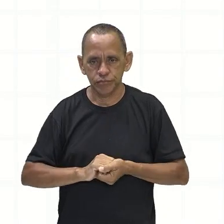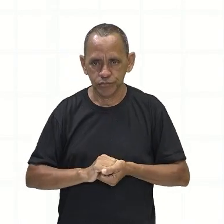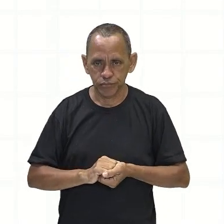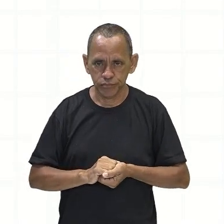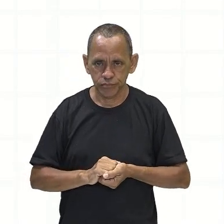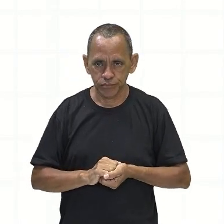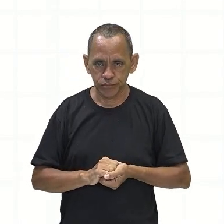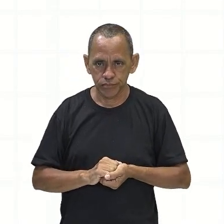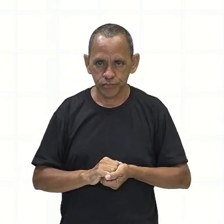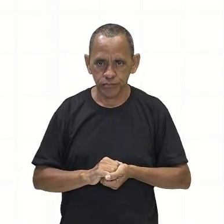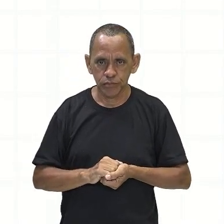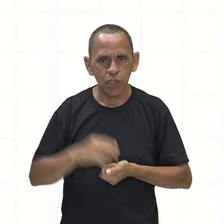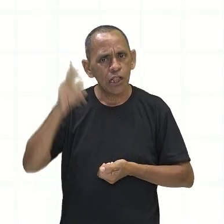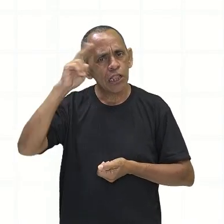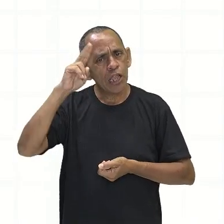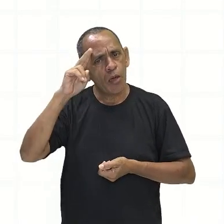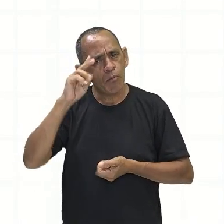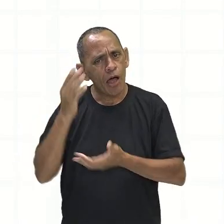de